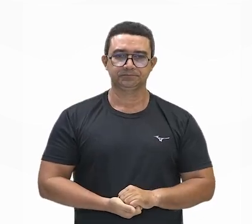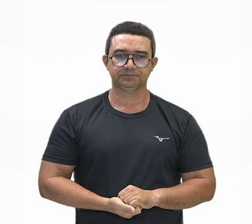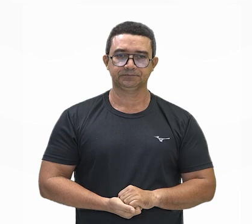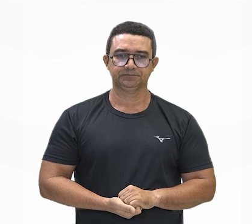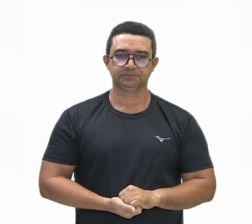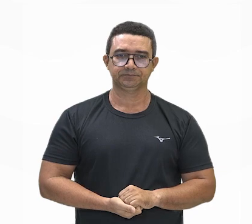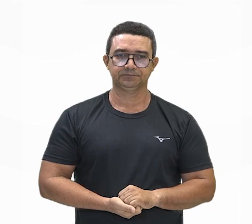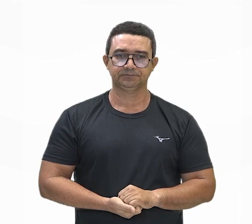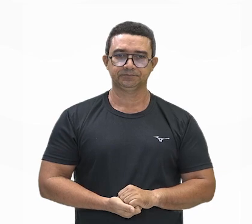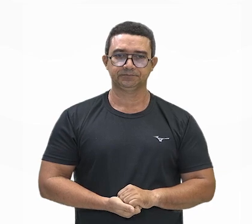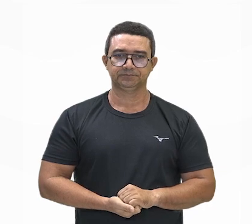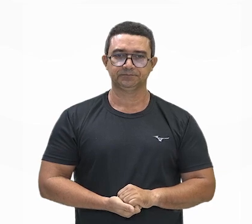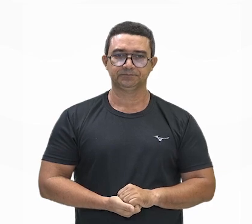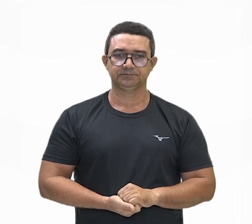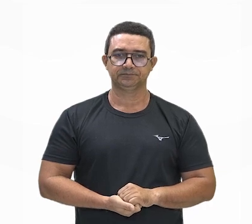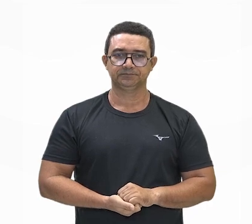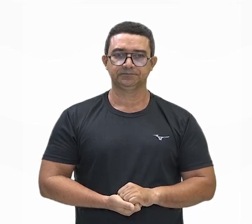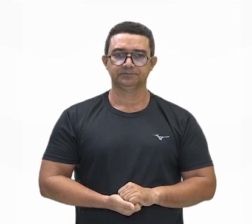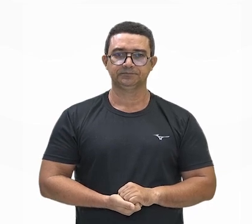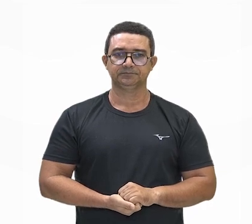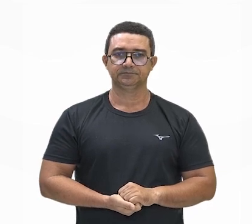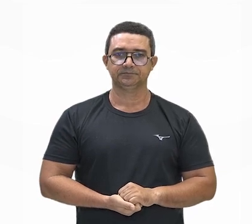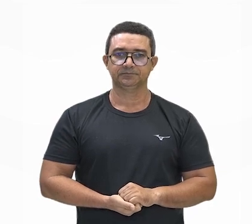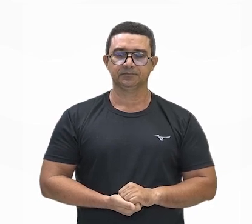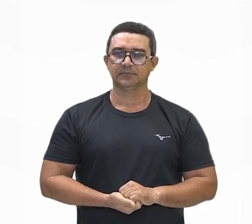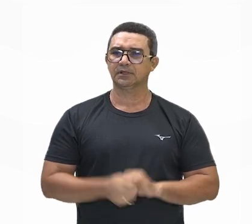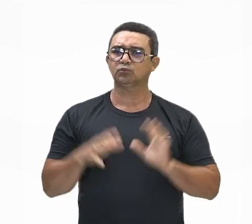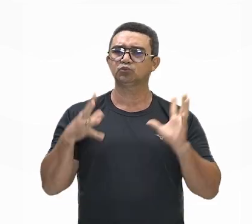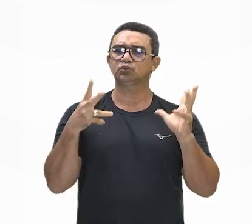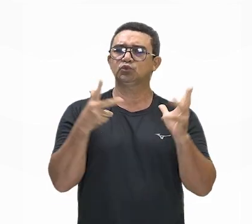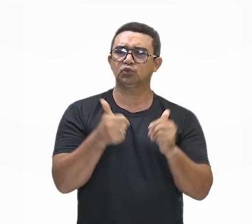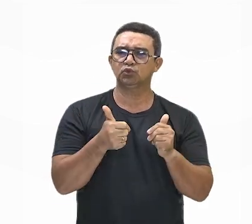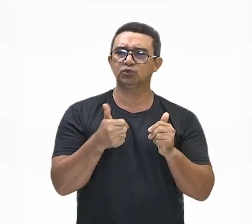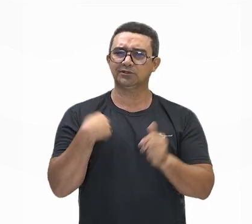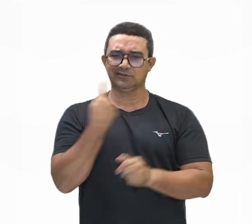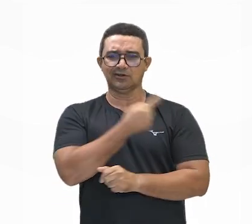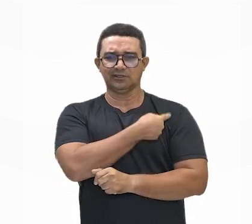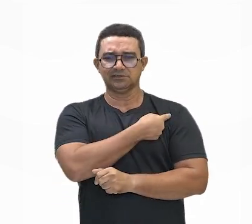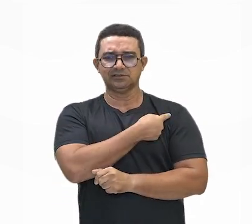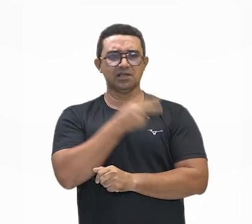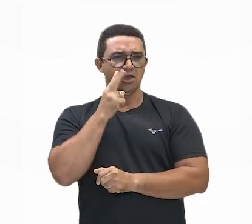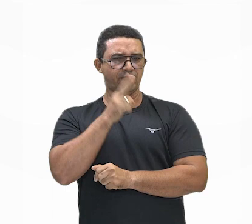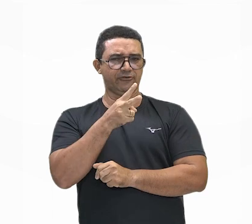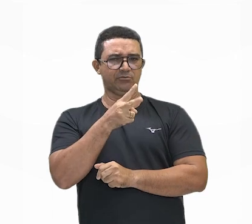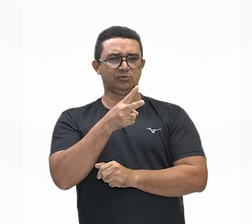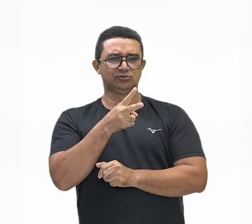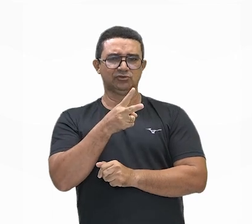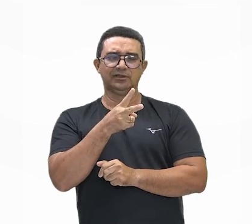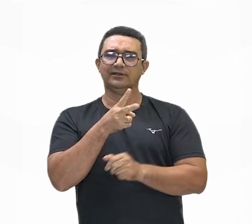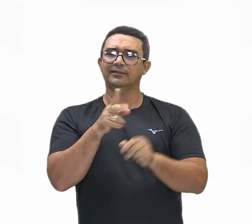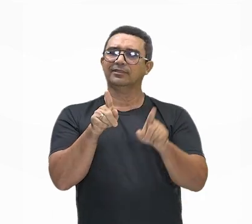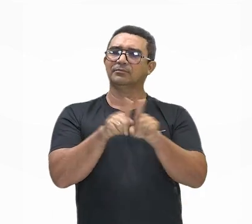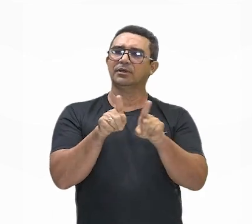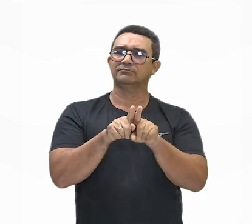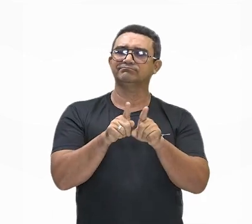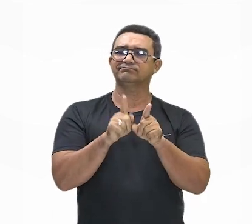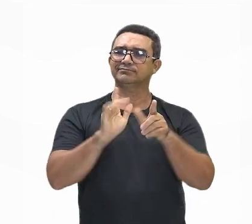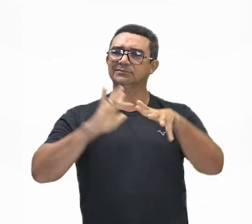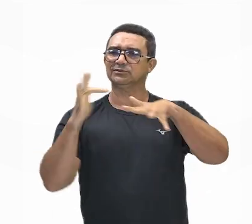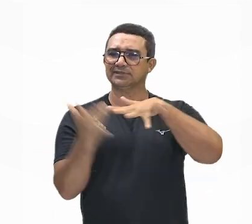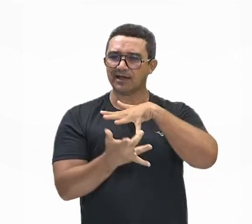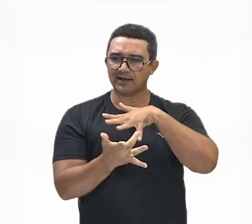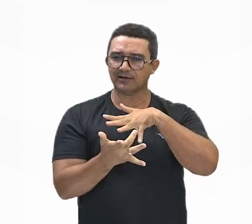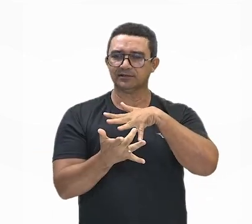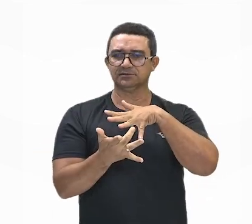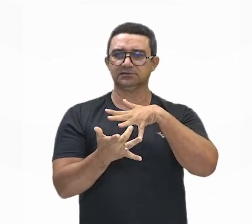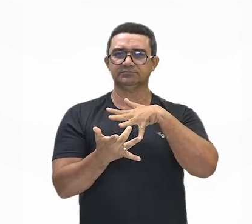sobre eles também. Tudo aquilo que nós vimos, né, nas redes sociais, disponibilizado aí nas redes sociais, desde